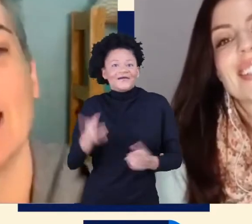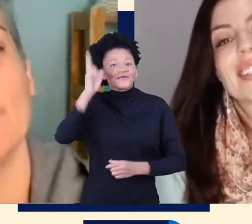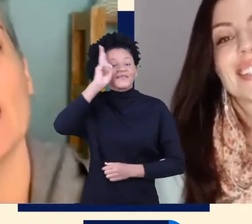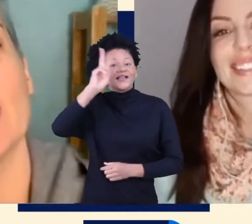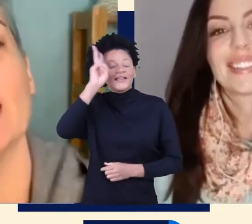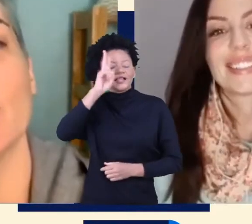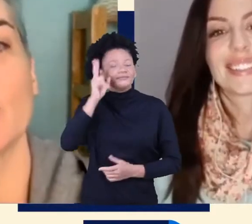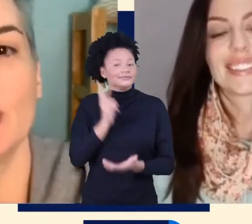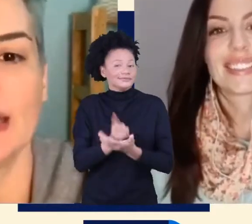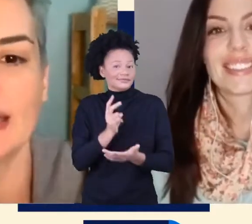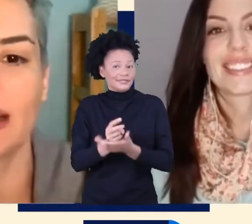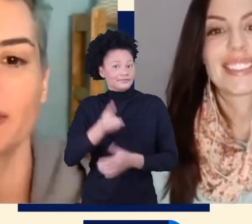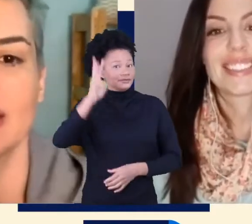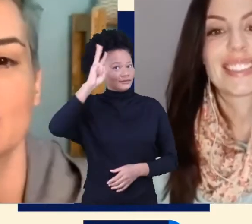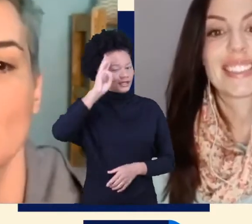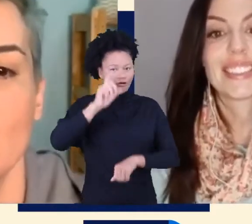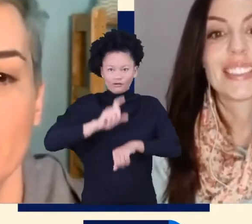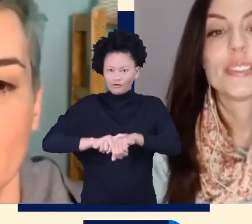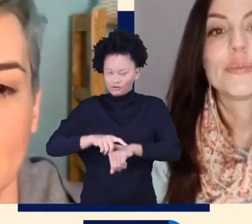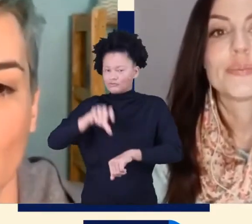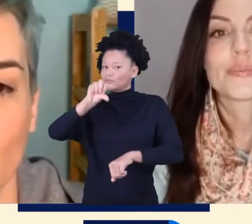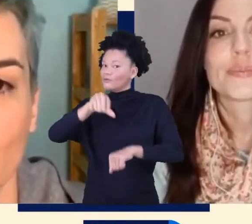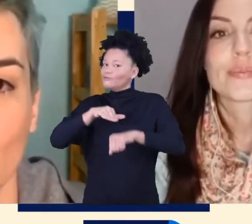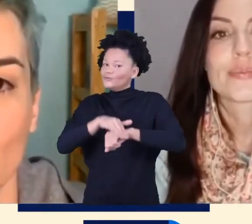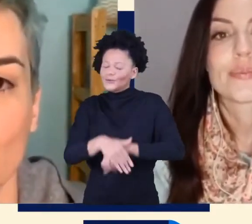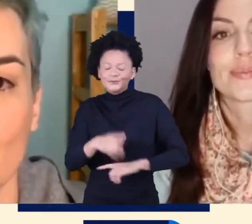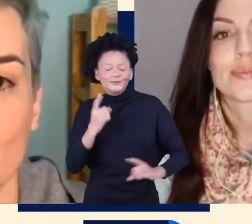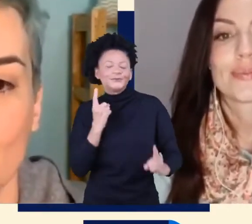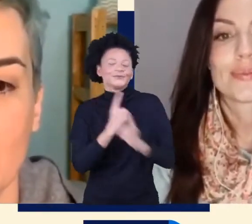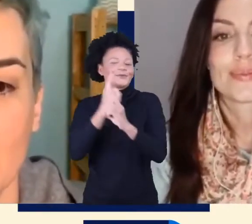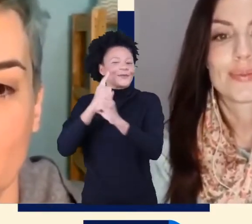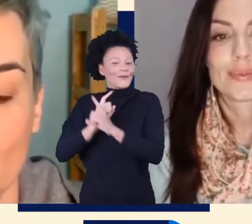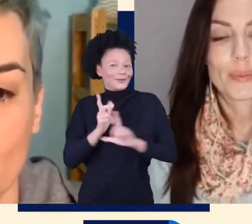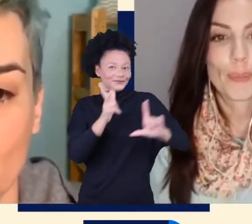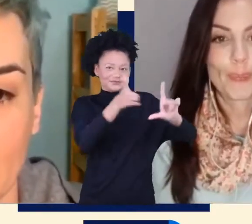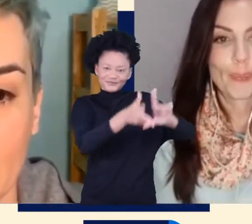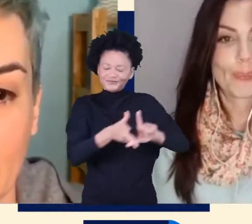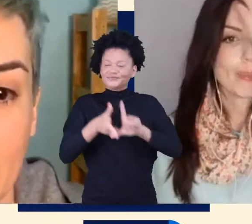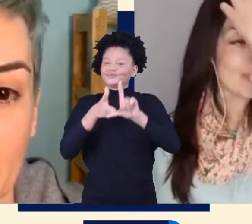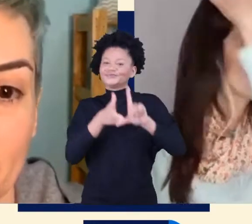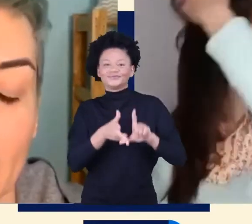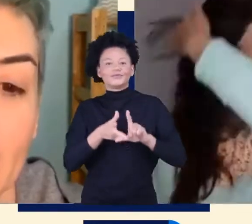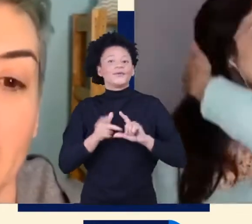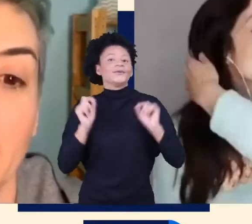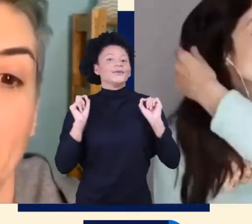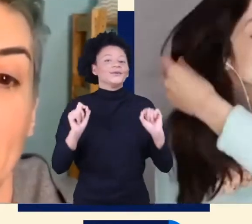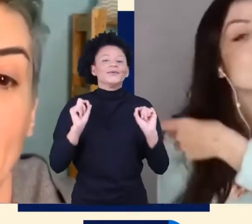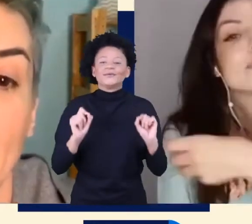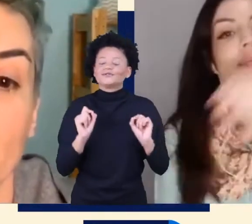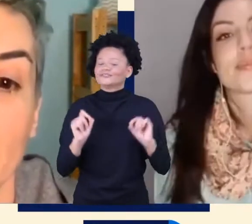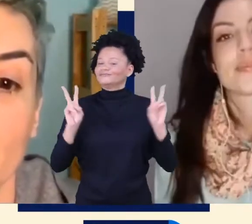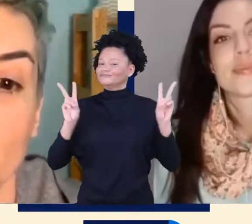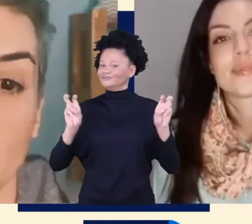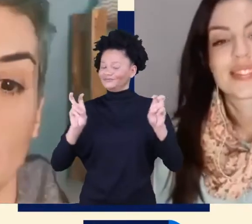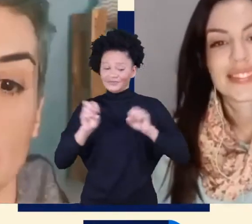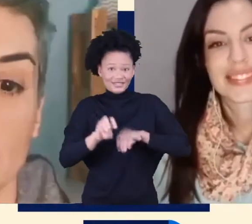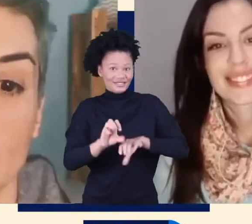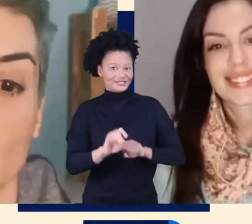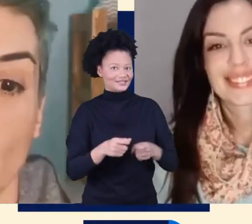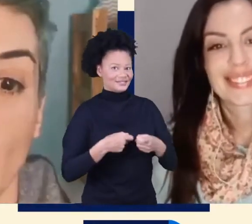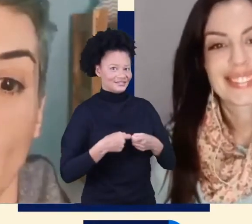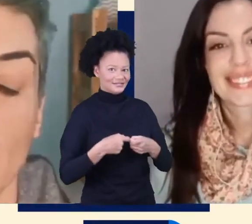aqui lembrando que então toda terça-feira às 9 horas da noite nós nos encontramos por aqui para falar sobre